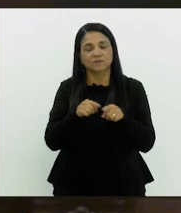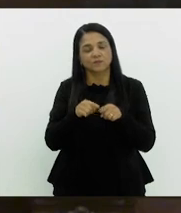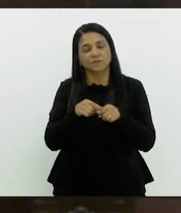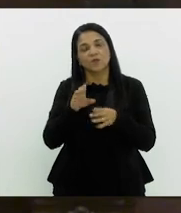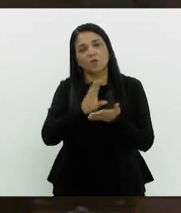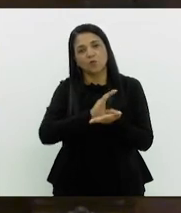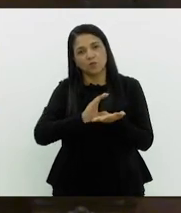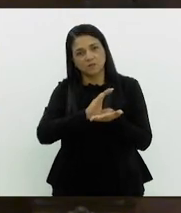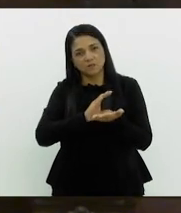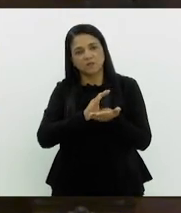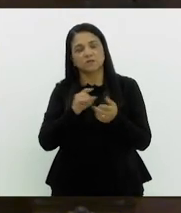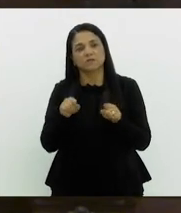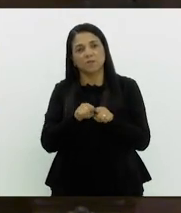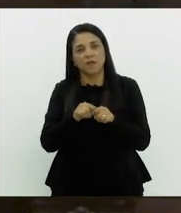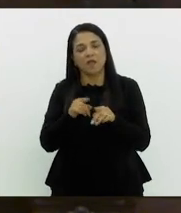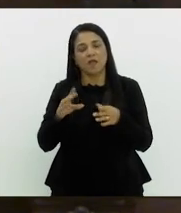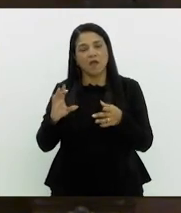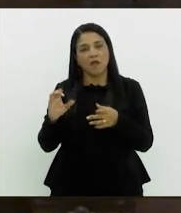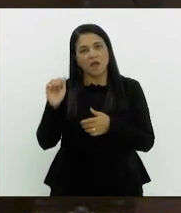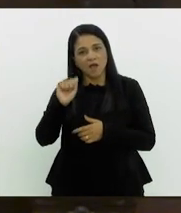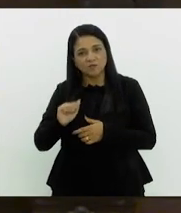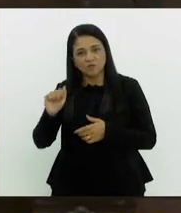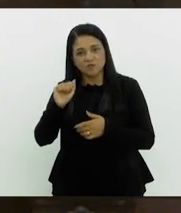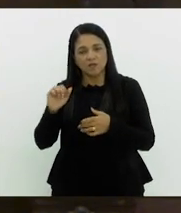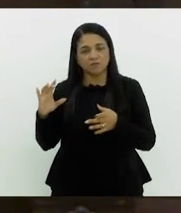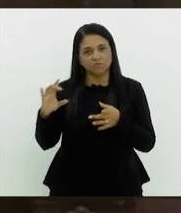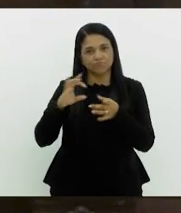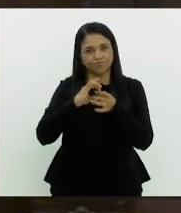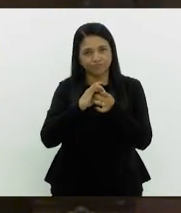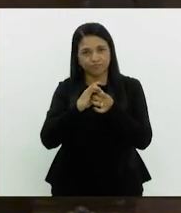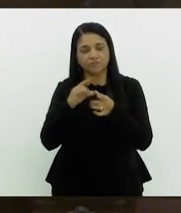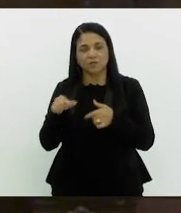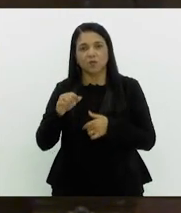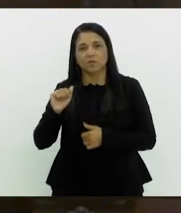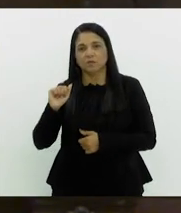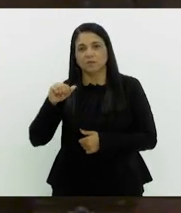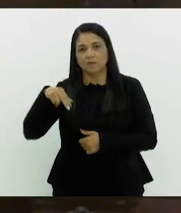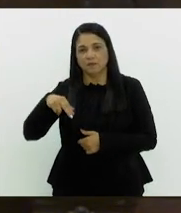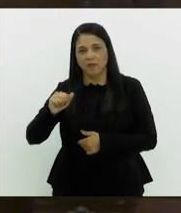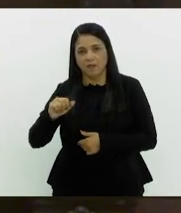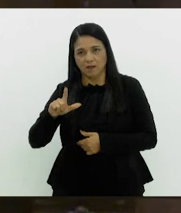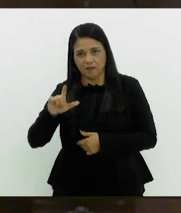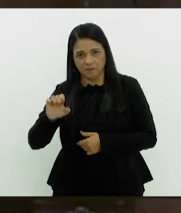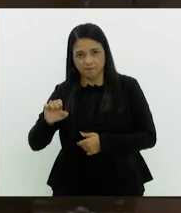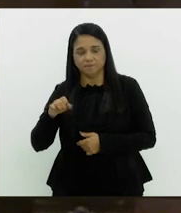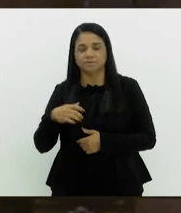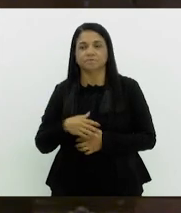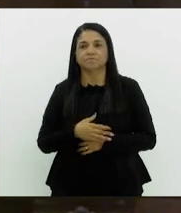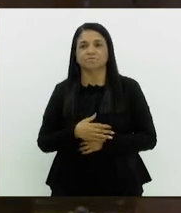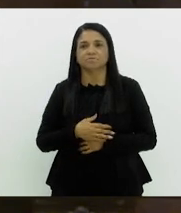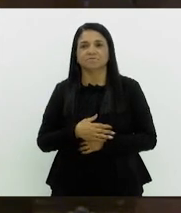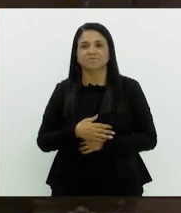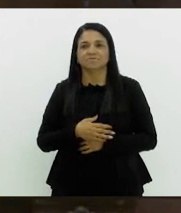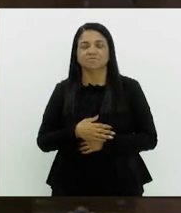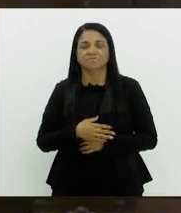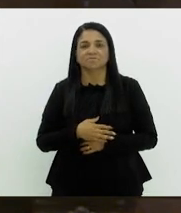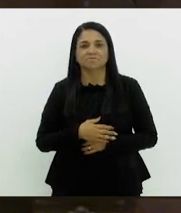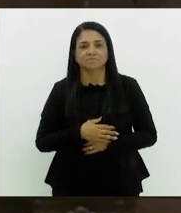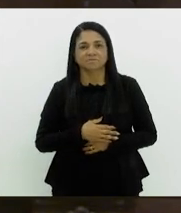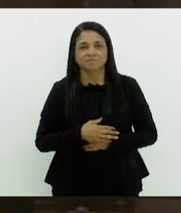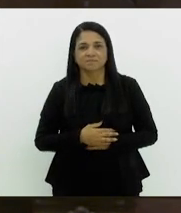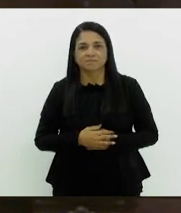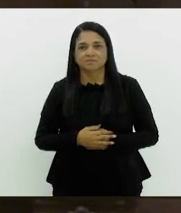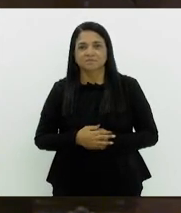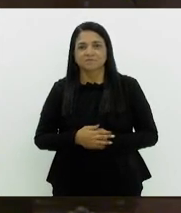à UNALI, nós somos também associativos e temos a nossa união aí presente conosco. A